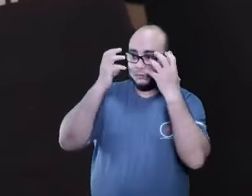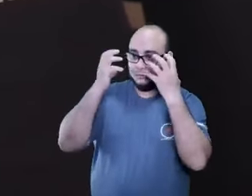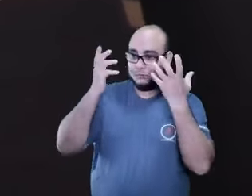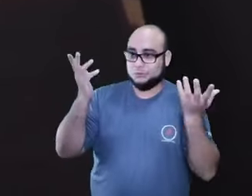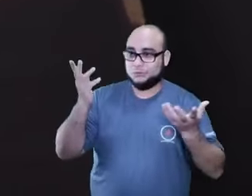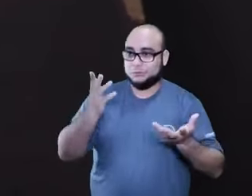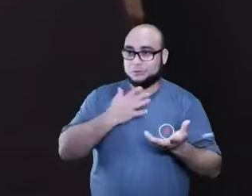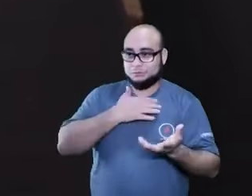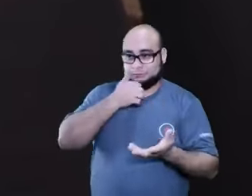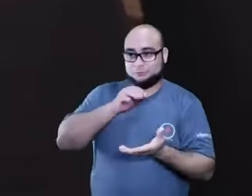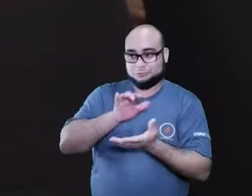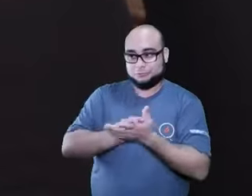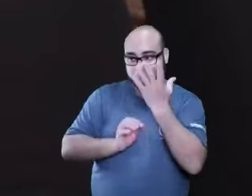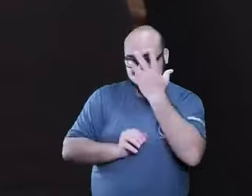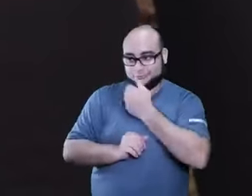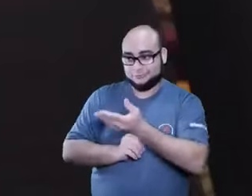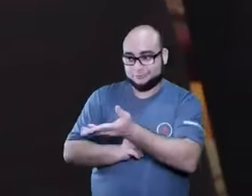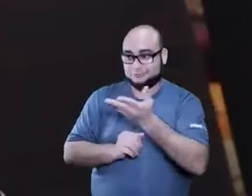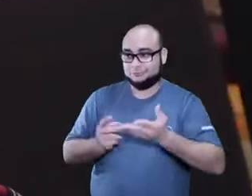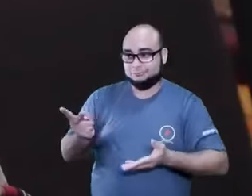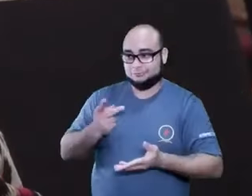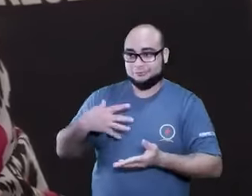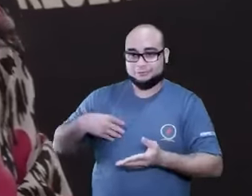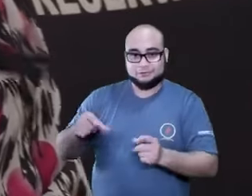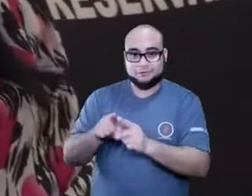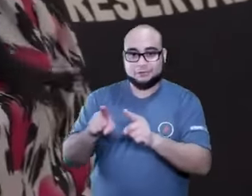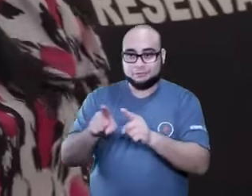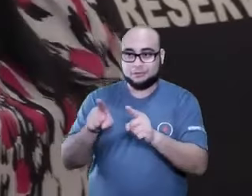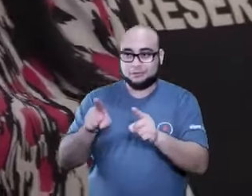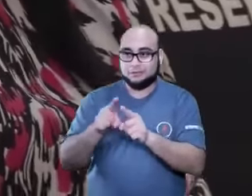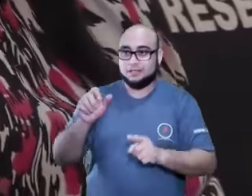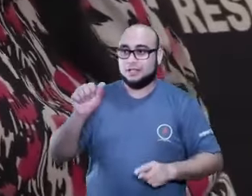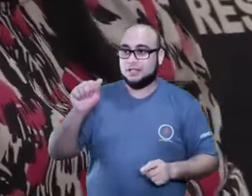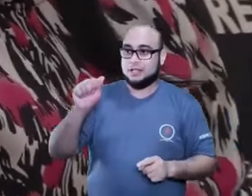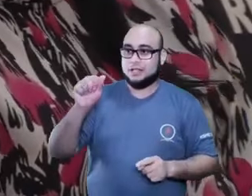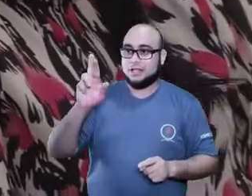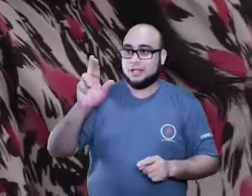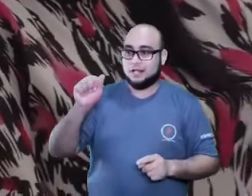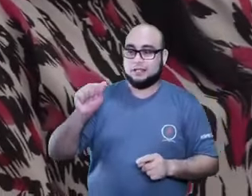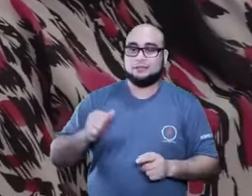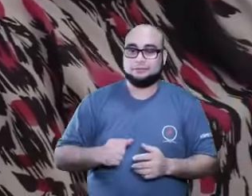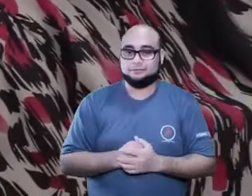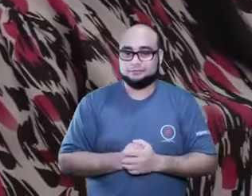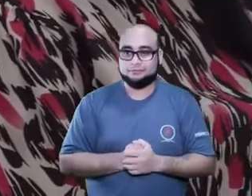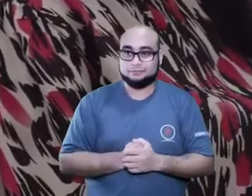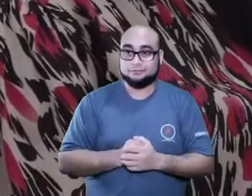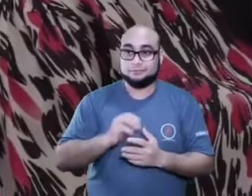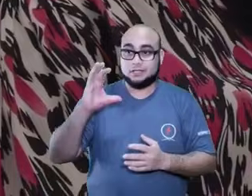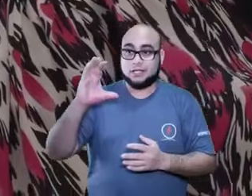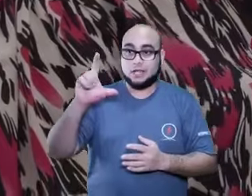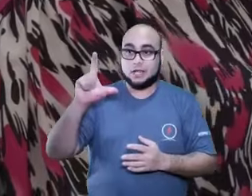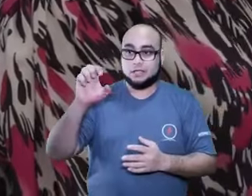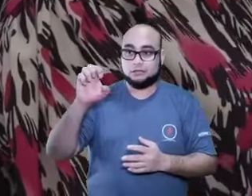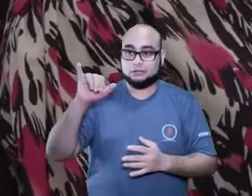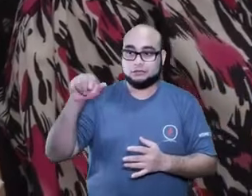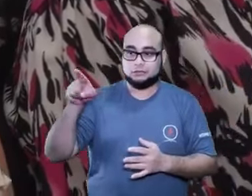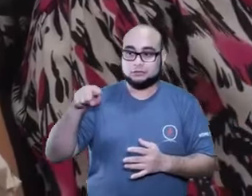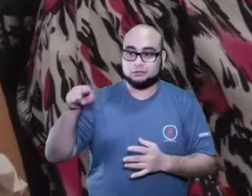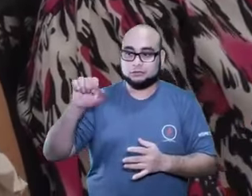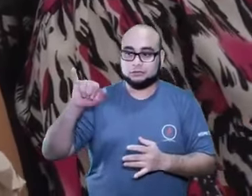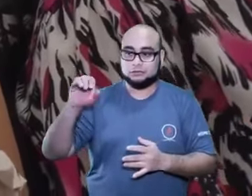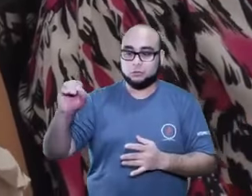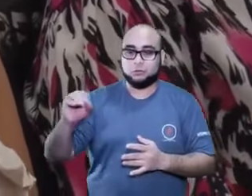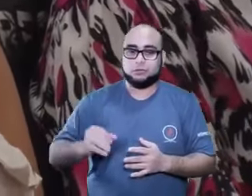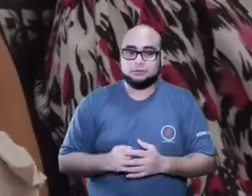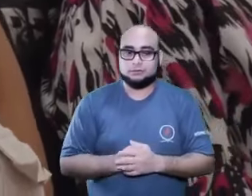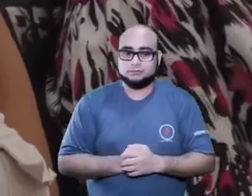o nosso casal de filhos, a Sara Evelyn e o Clésio Marcos Joshua.